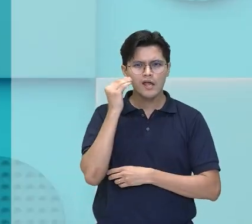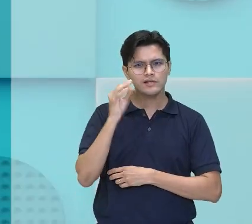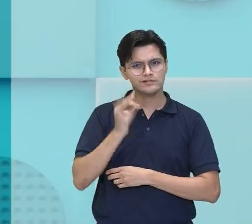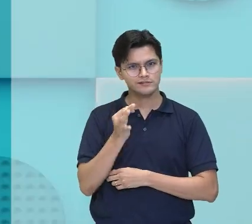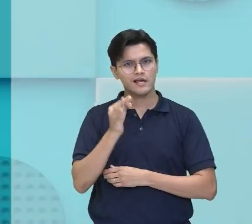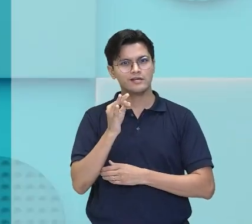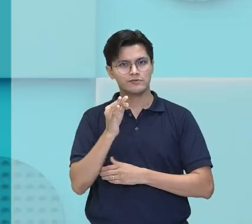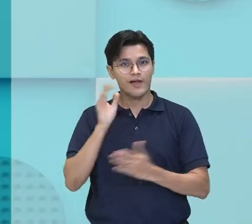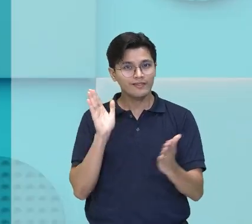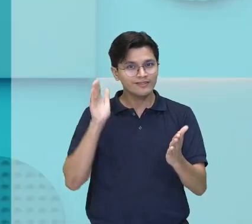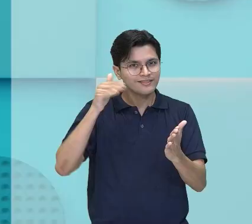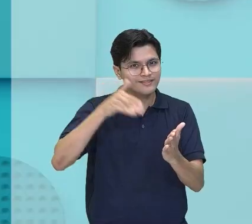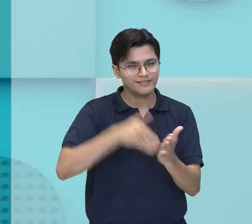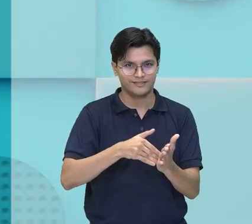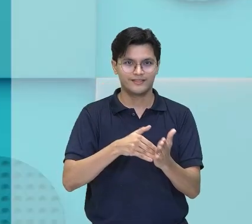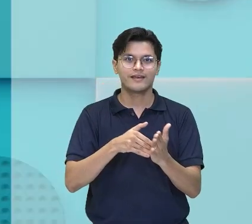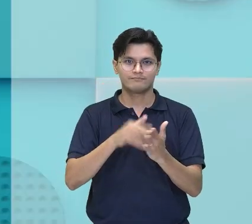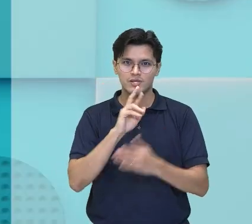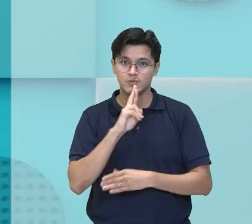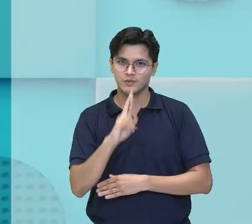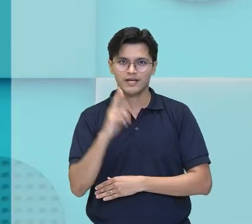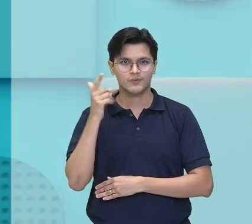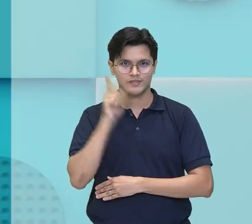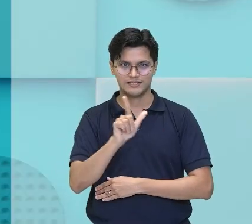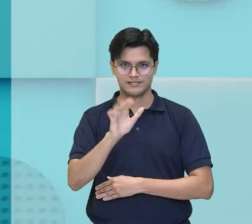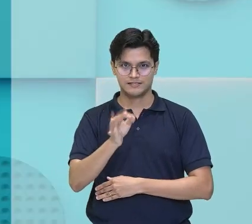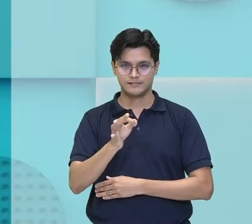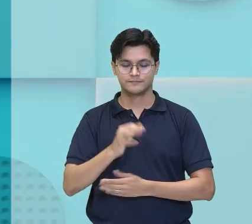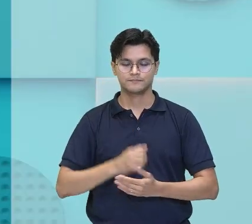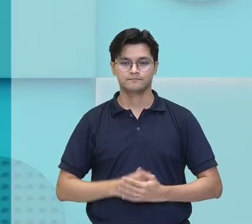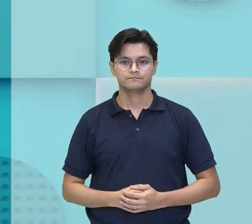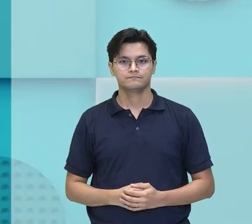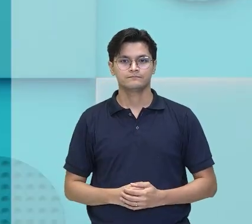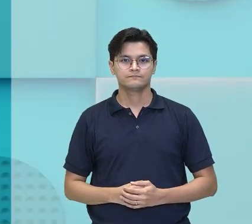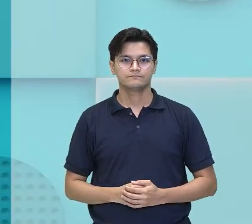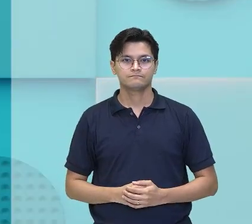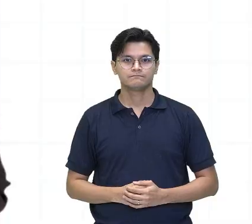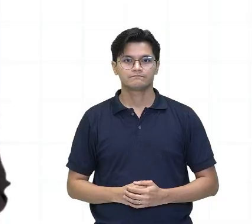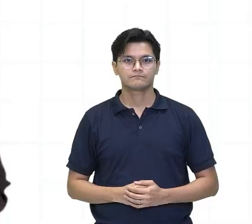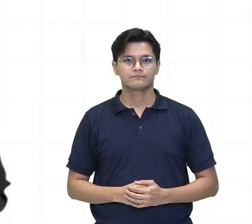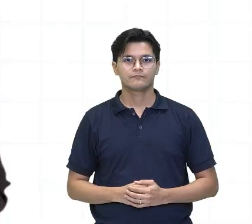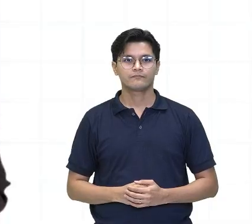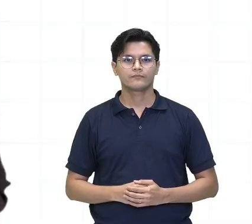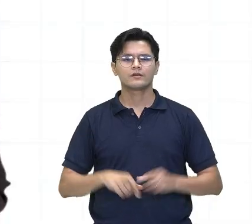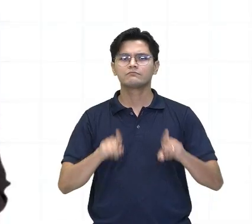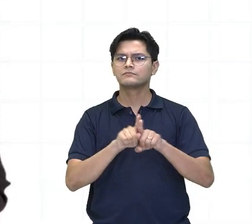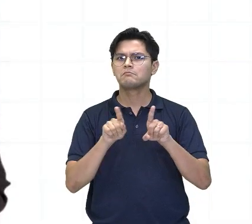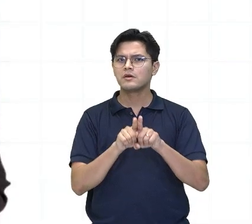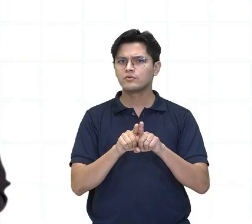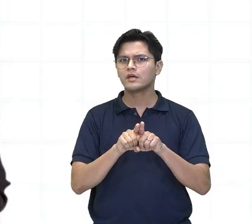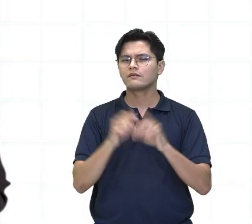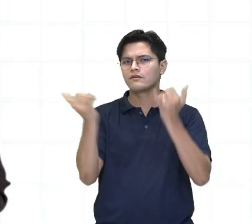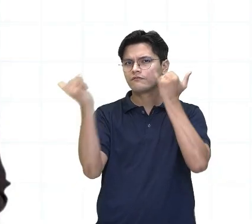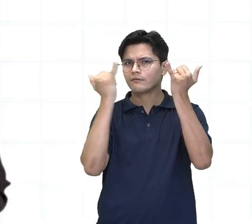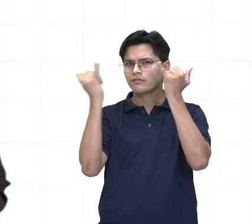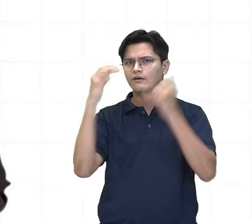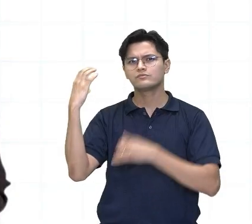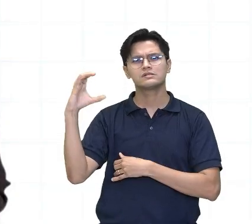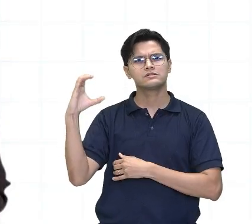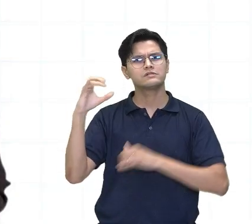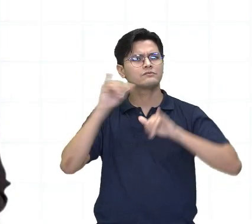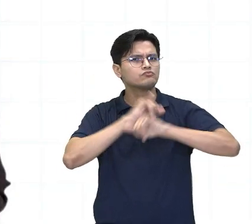que a gente quer. Certo? E aí, como acontece a divulgação